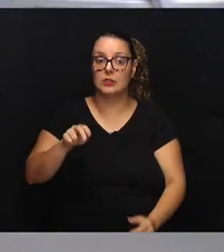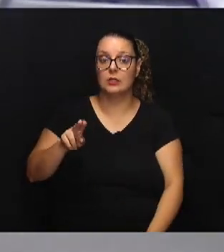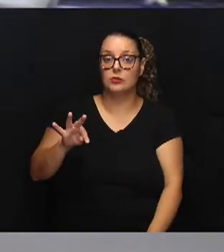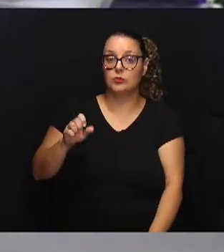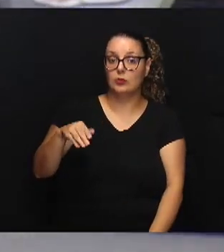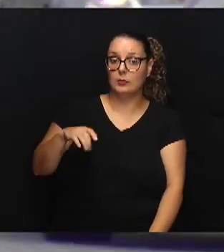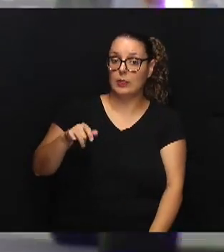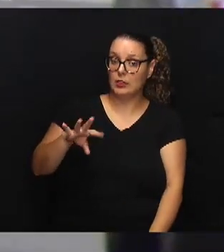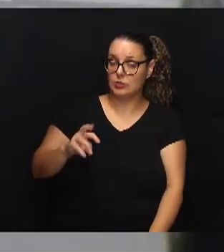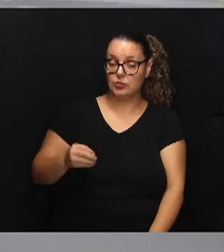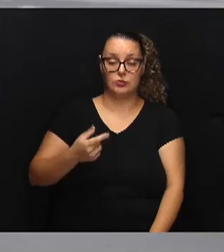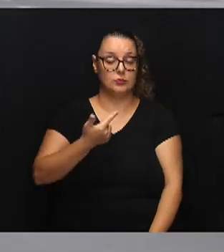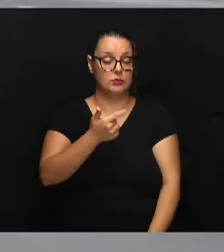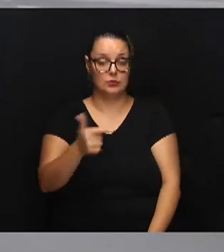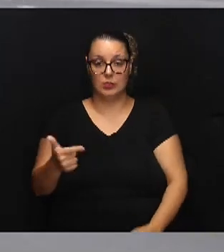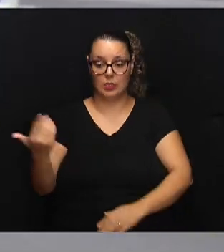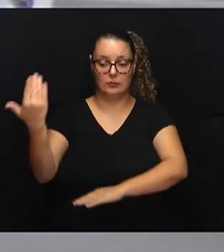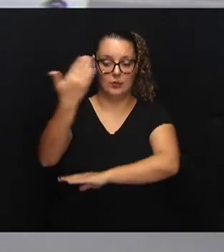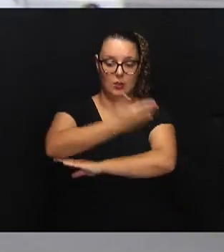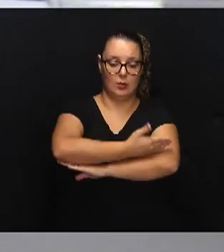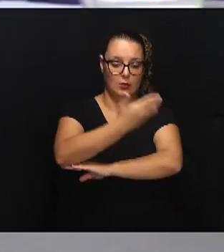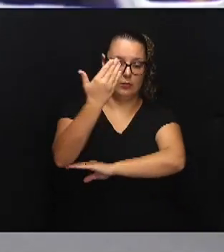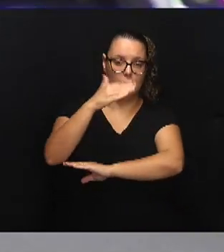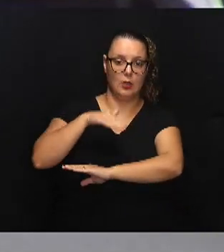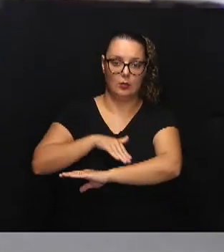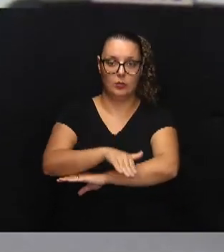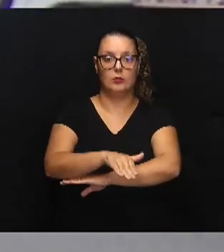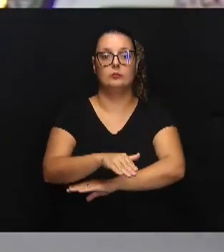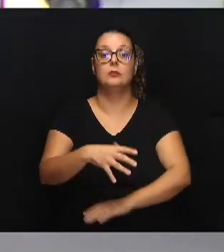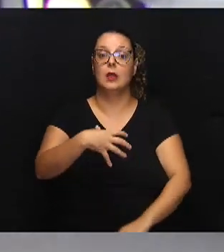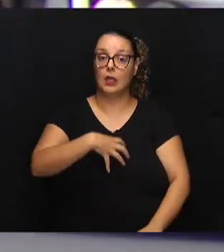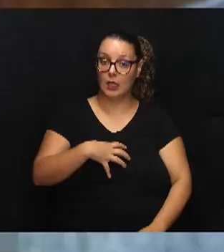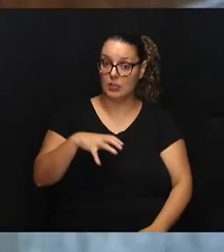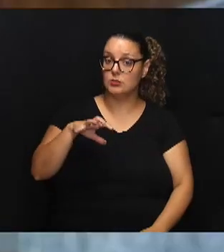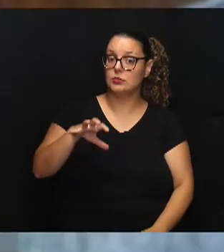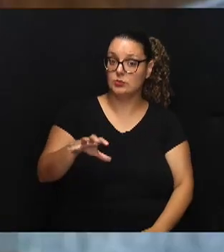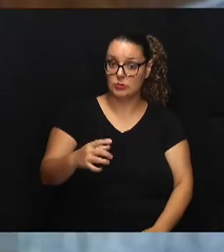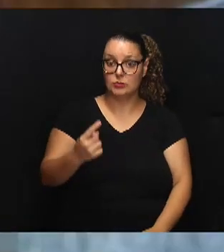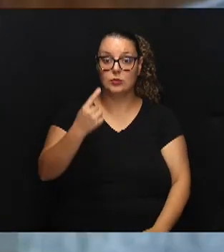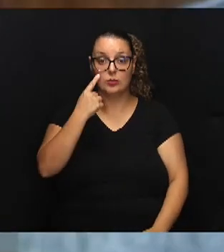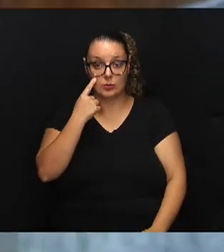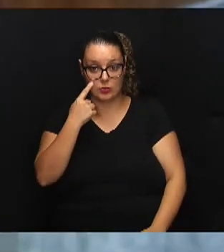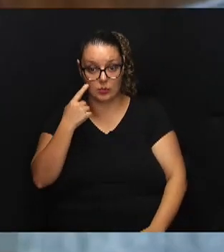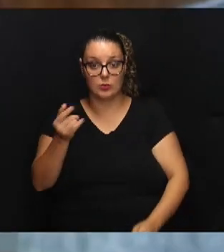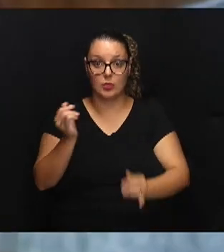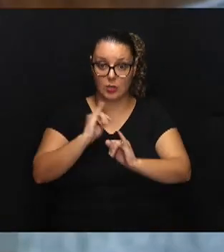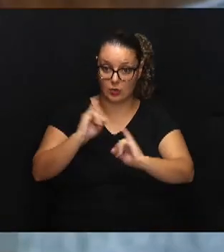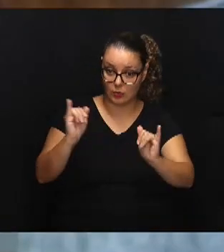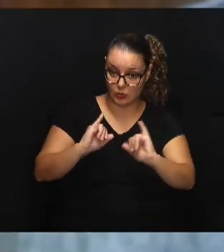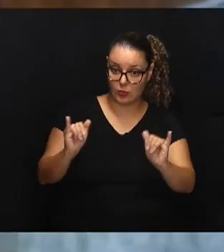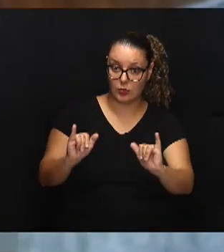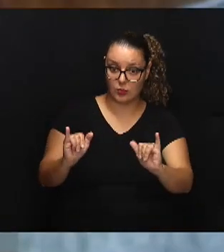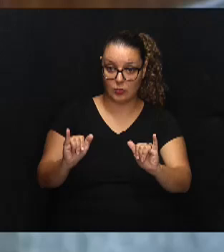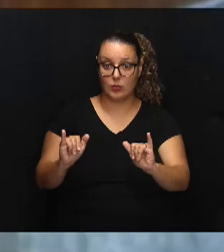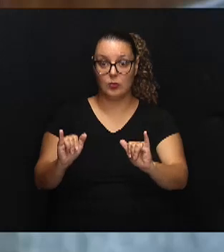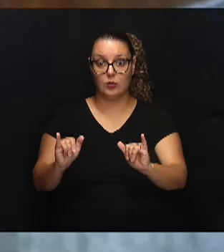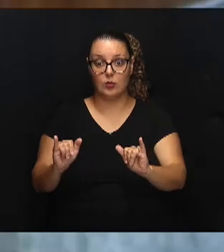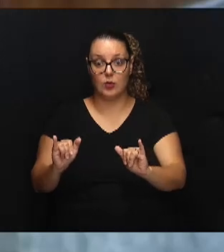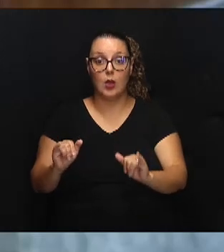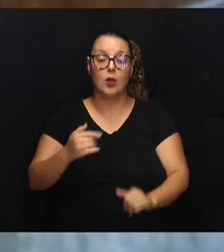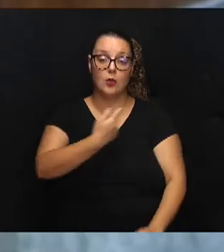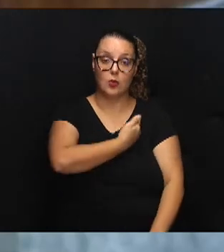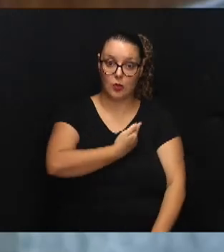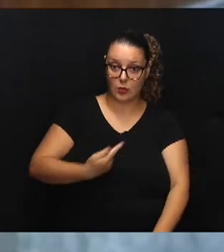automática sem a necessidade de cancelas. Exatamente, a gente viu nos noticiários que o